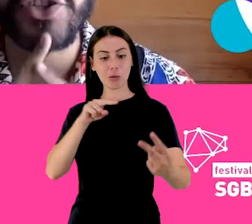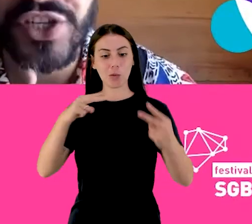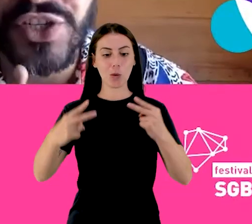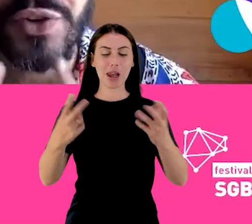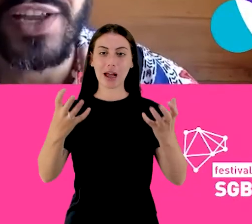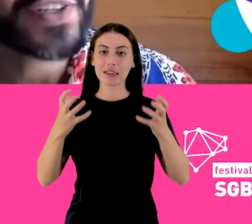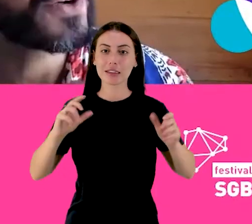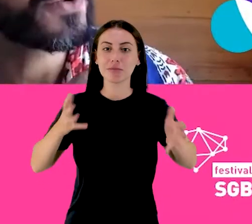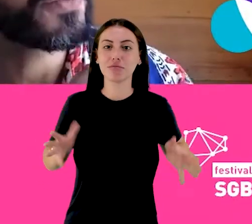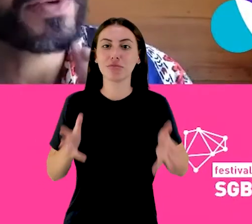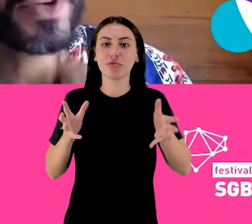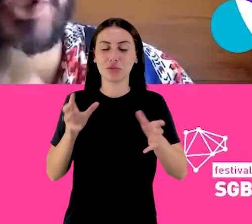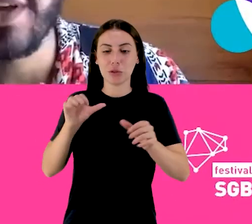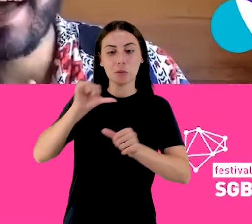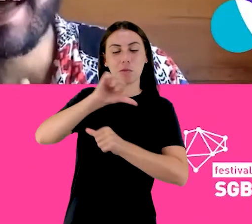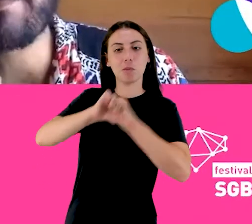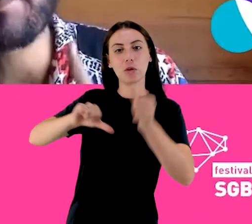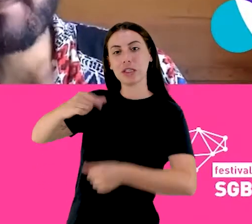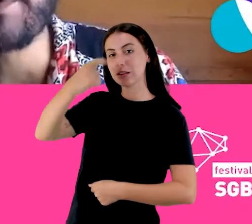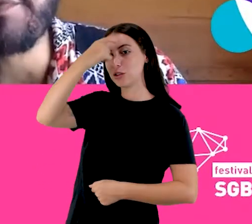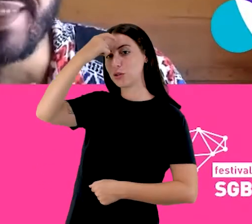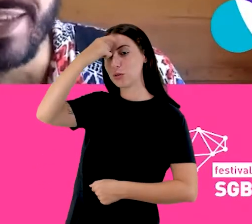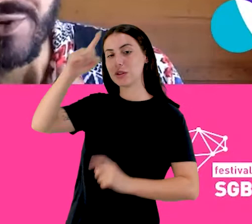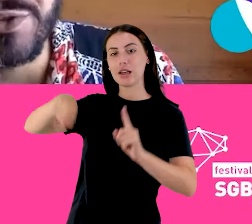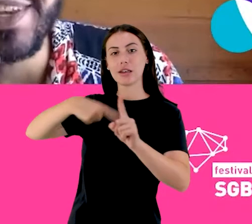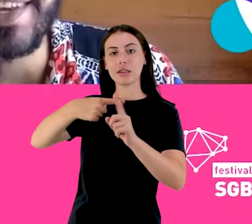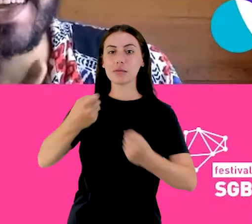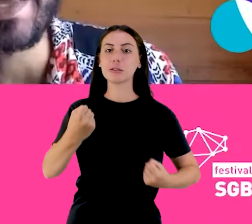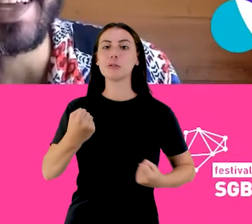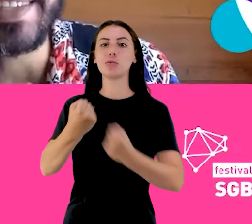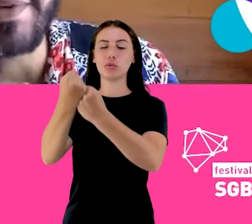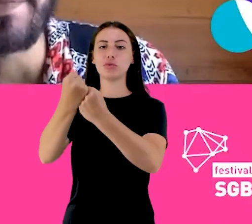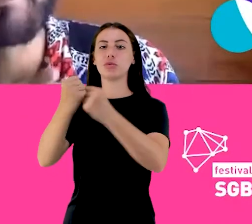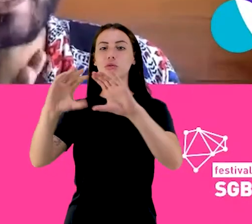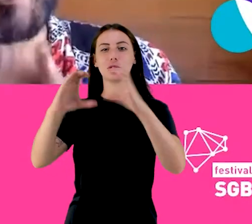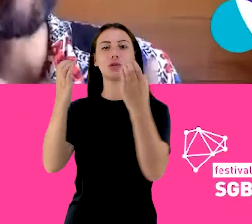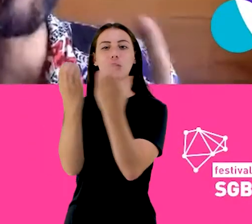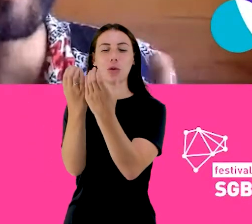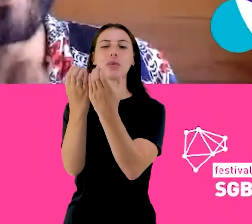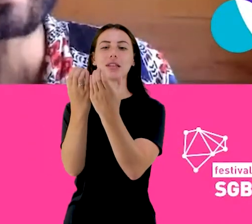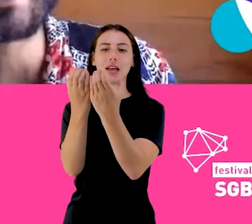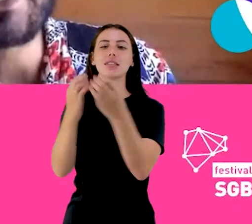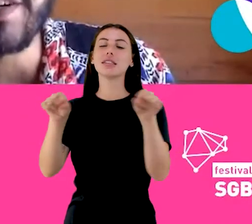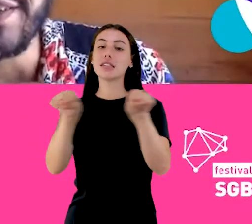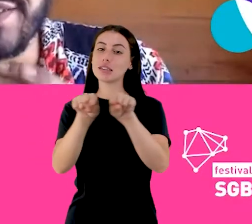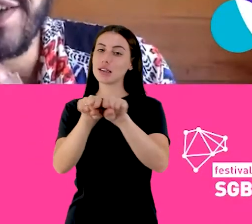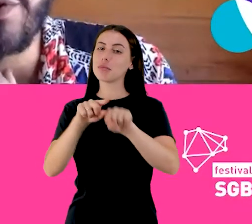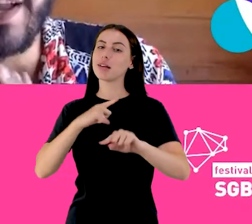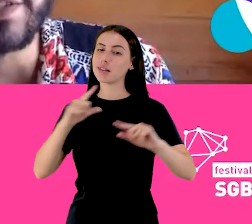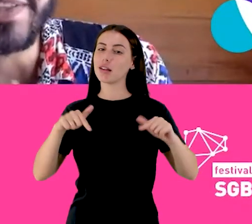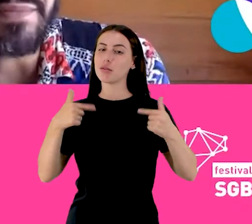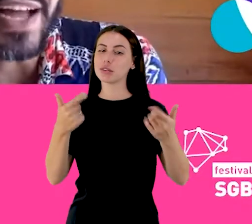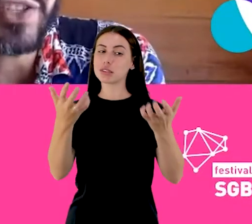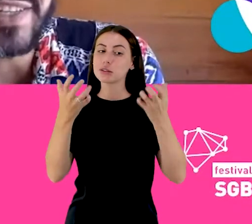Mas antes disso, eu queria fazer um pedido. Temos uma pergunta do Matheus, que ele quer saber como é que foram as críticas